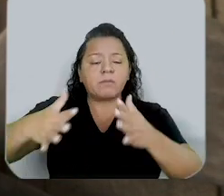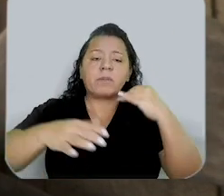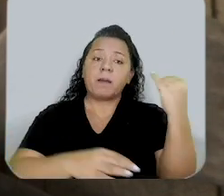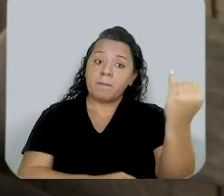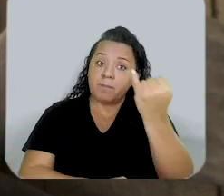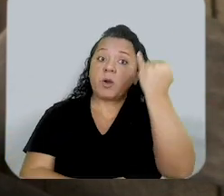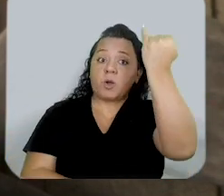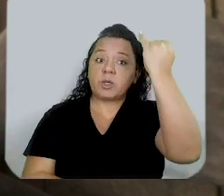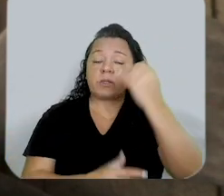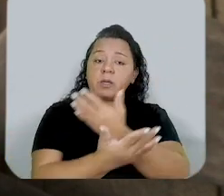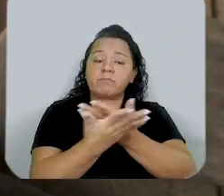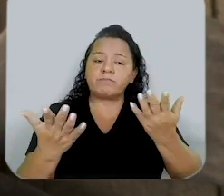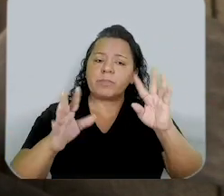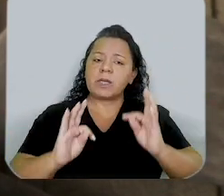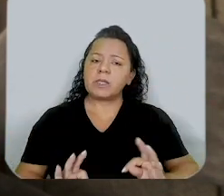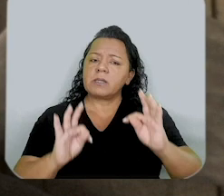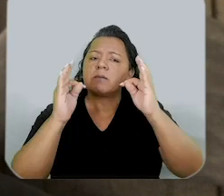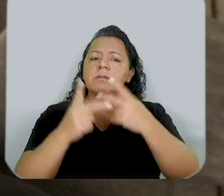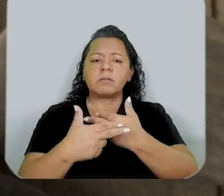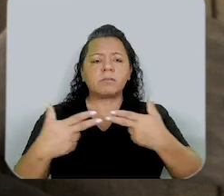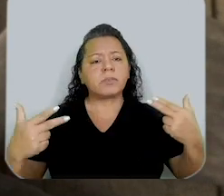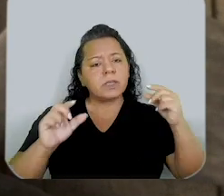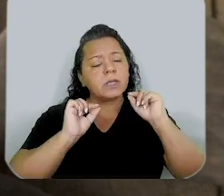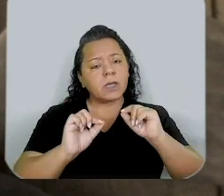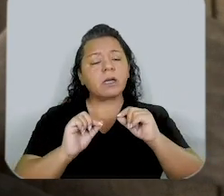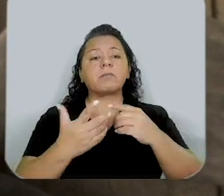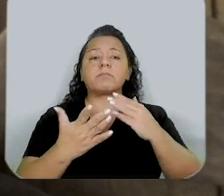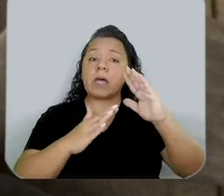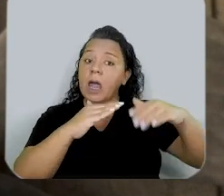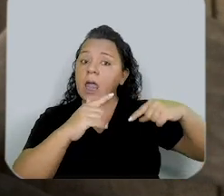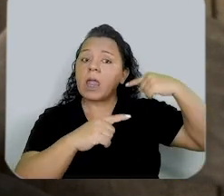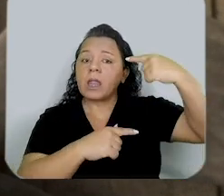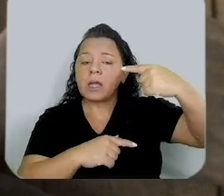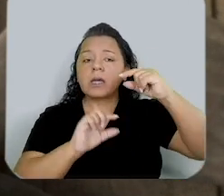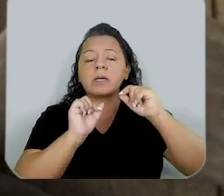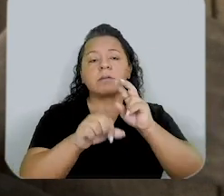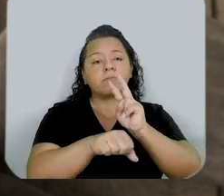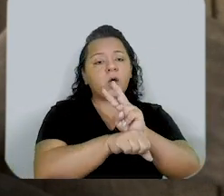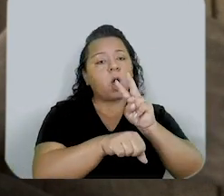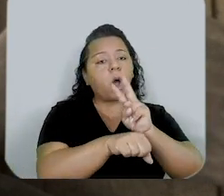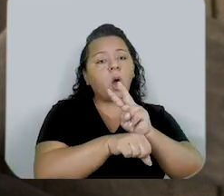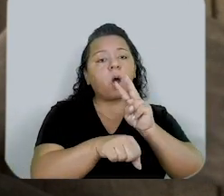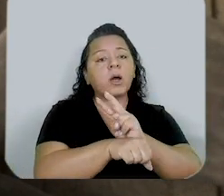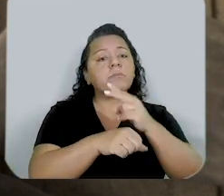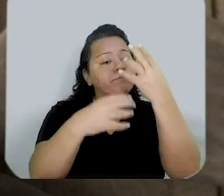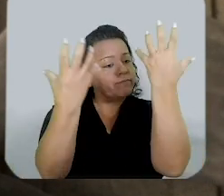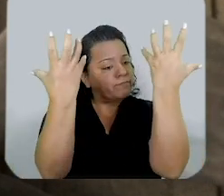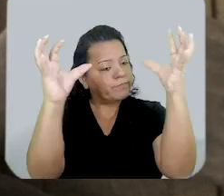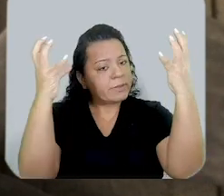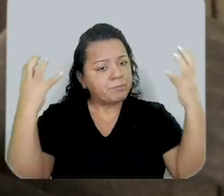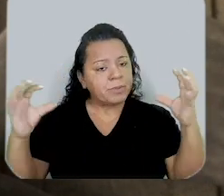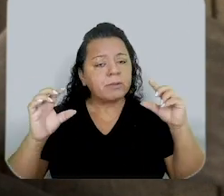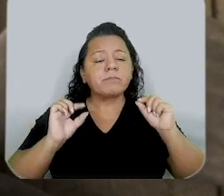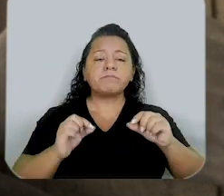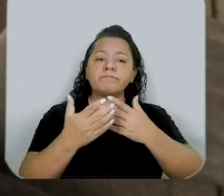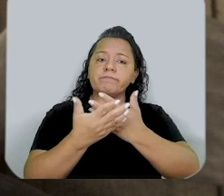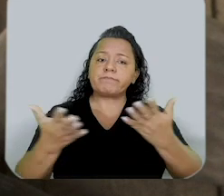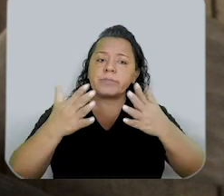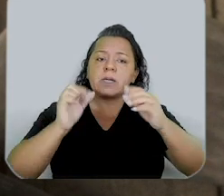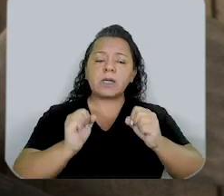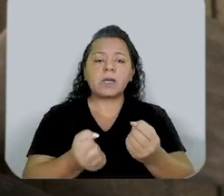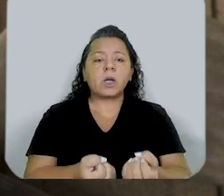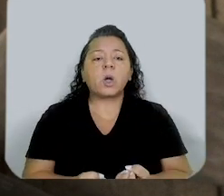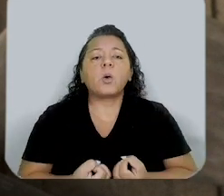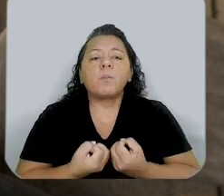Além da preservação das matas ciliares que promovem a água para que o rio continue